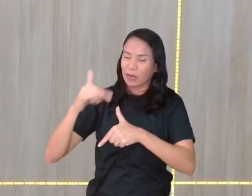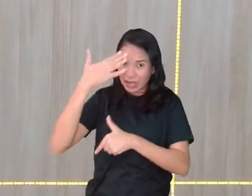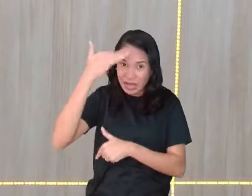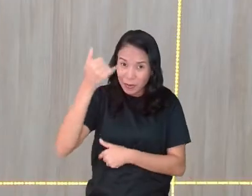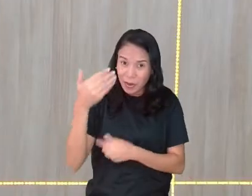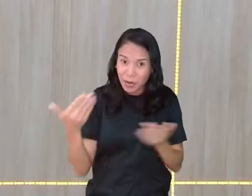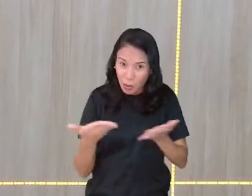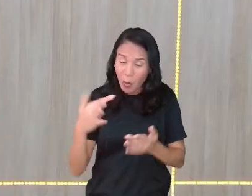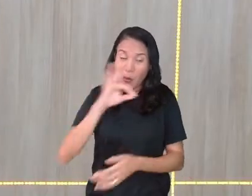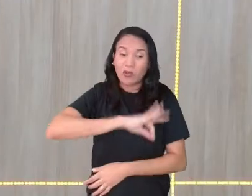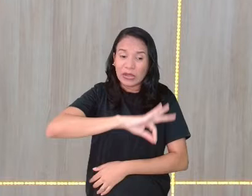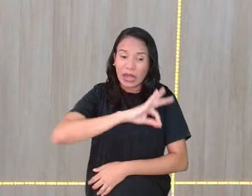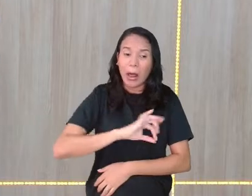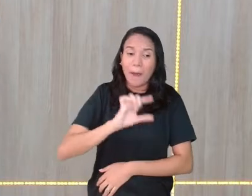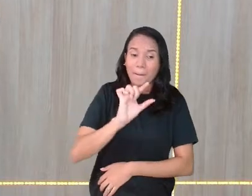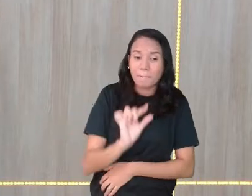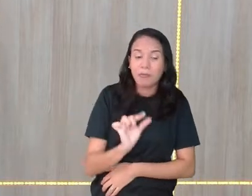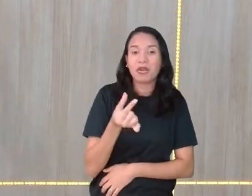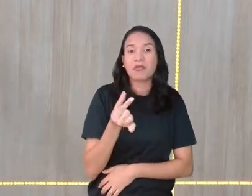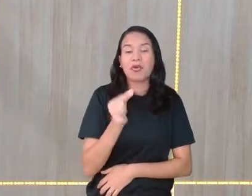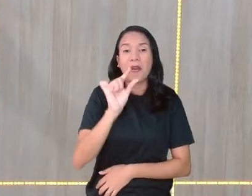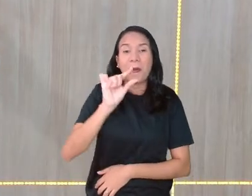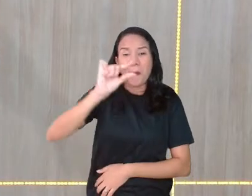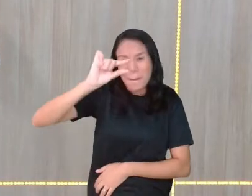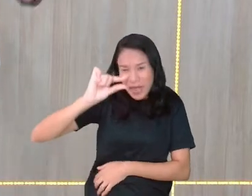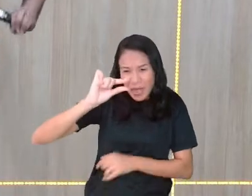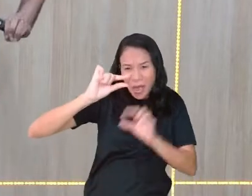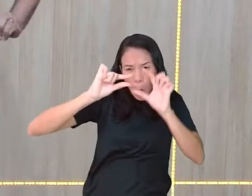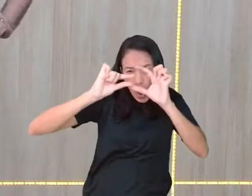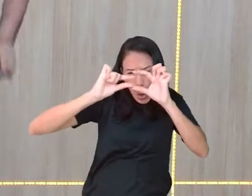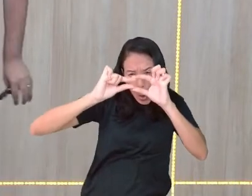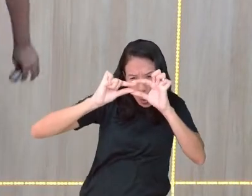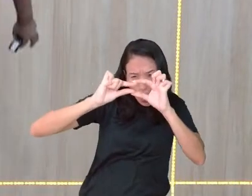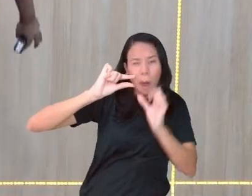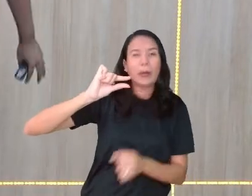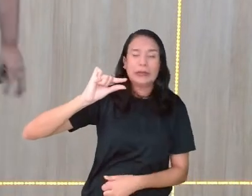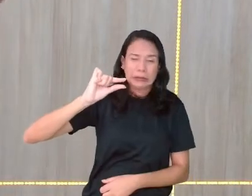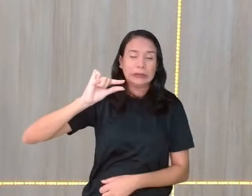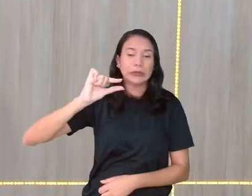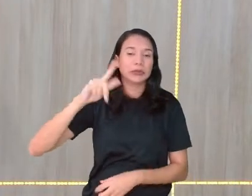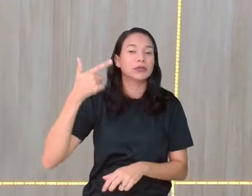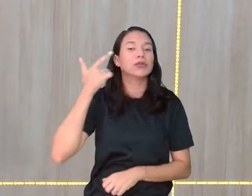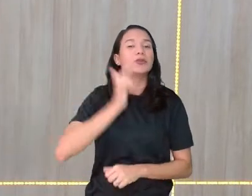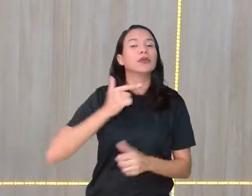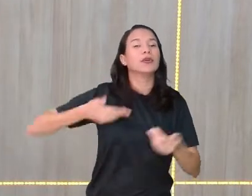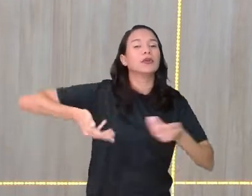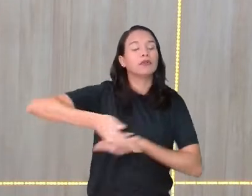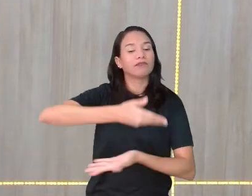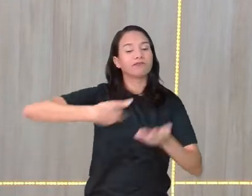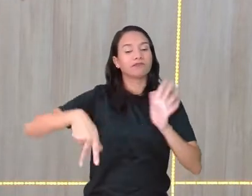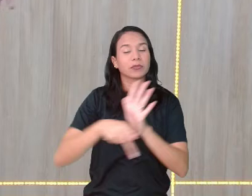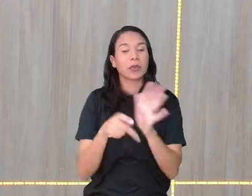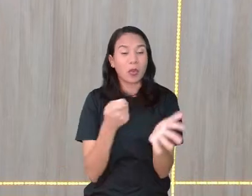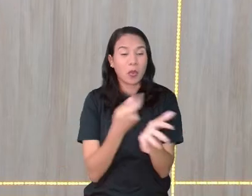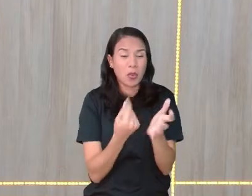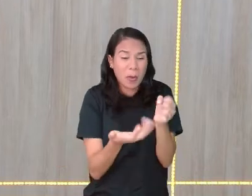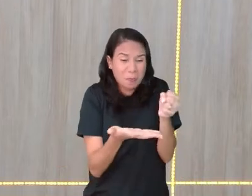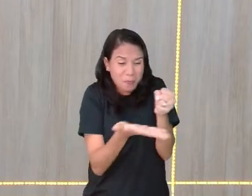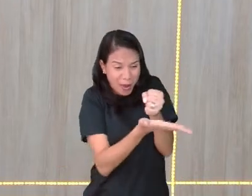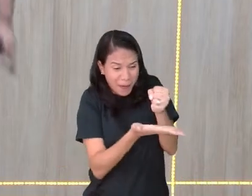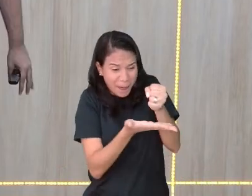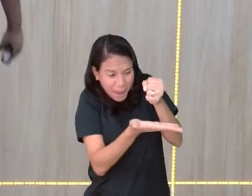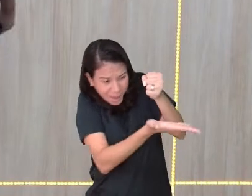remuneração mínima é mínima mesmo, né? Para atender ali o